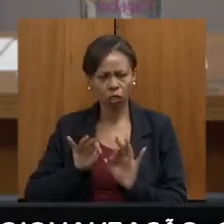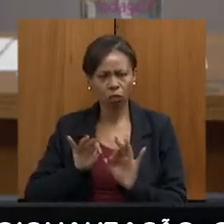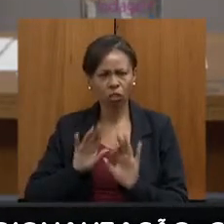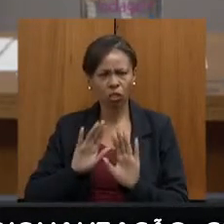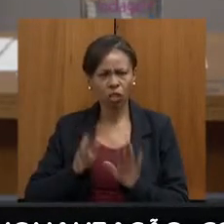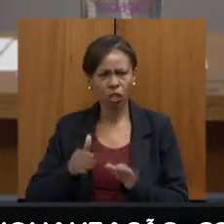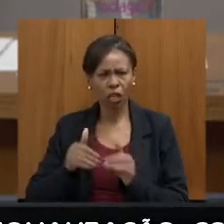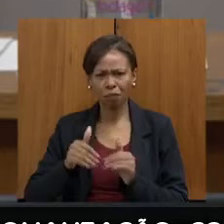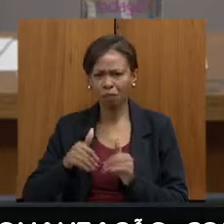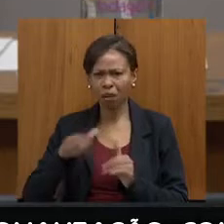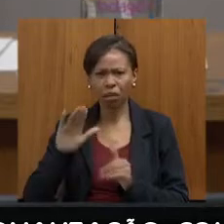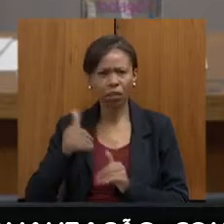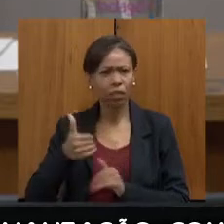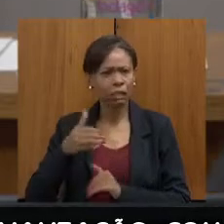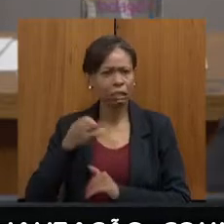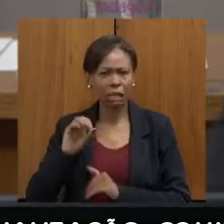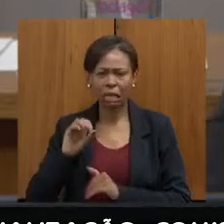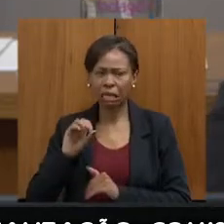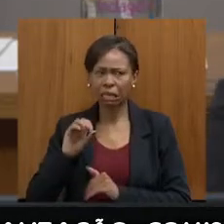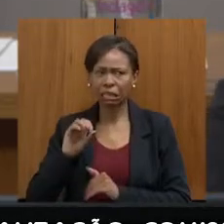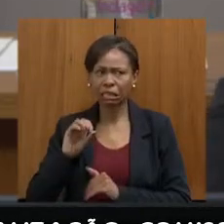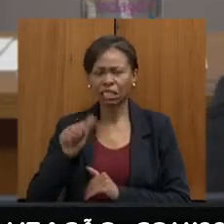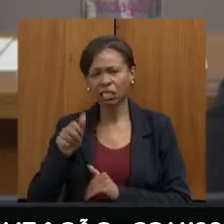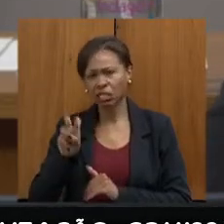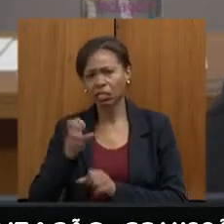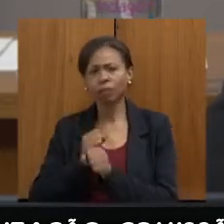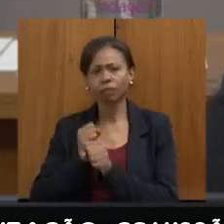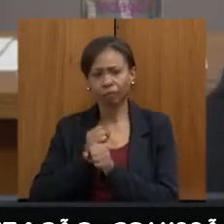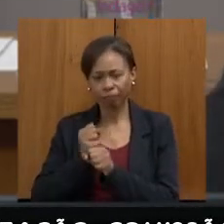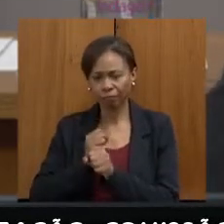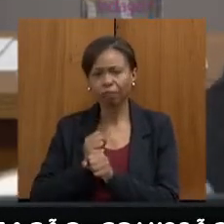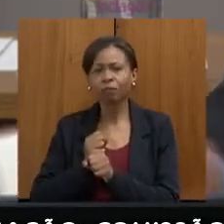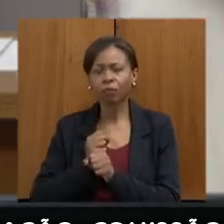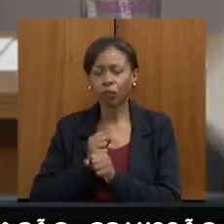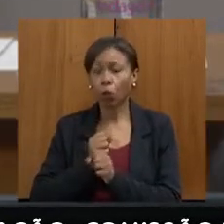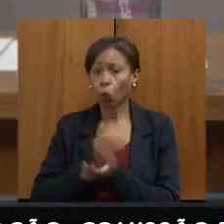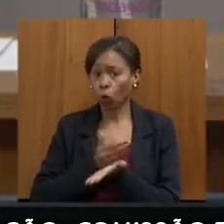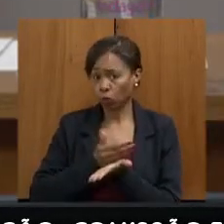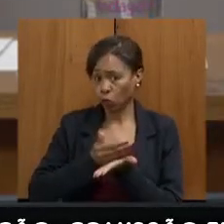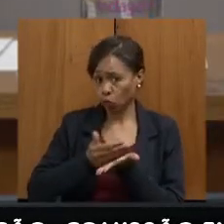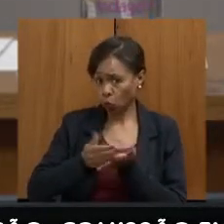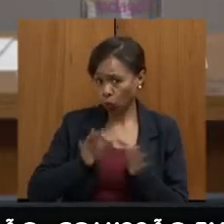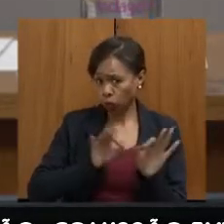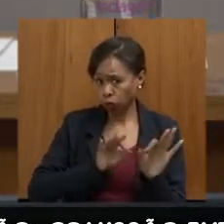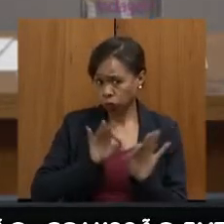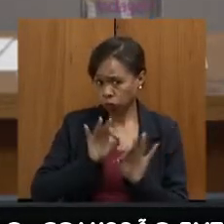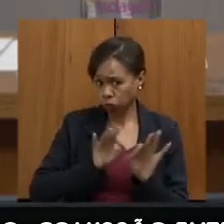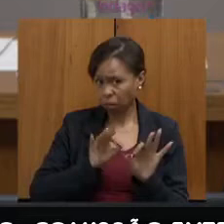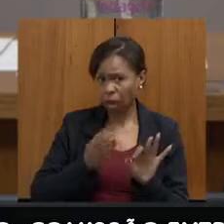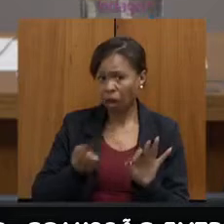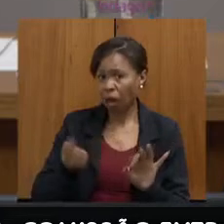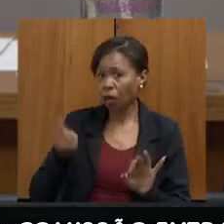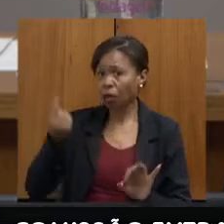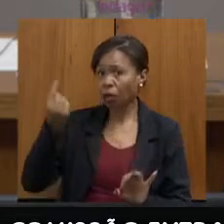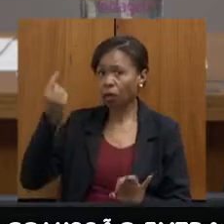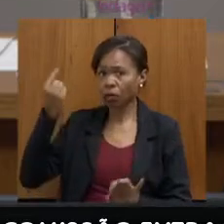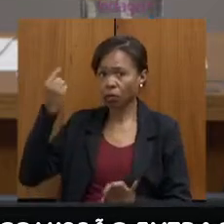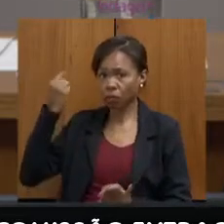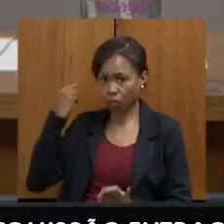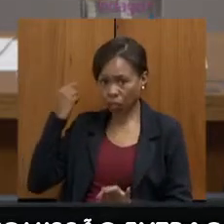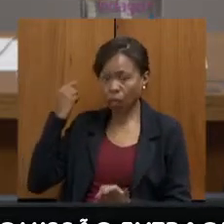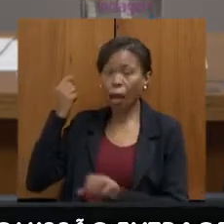10 15 anos triste tinha sido iniciado e lá trás foi